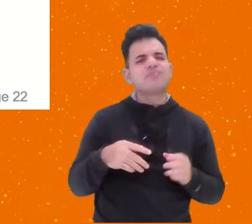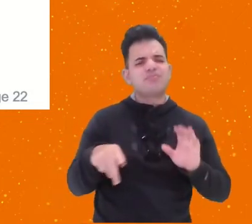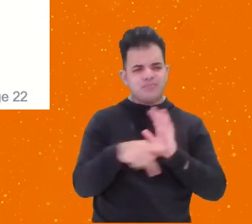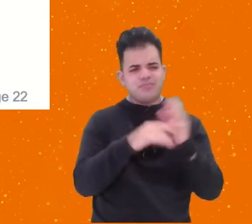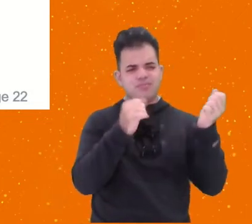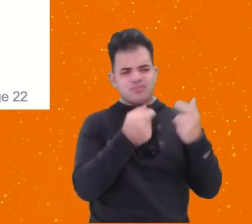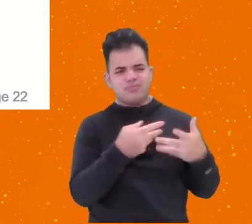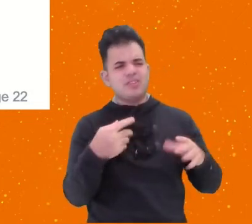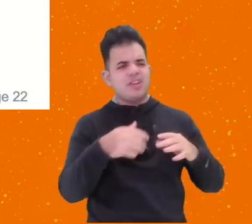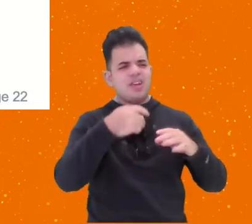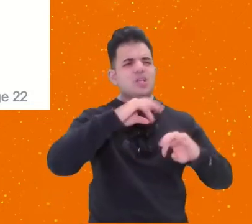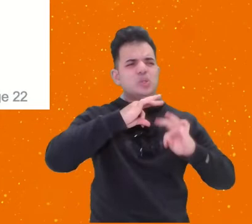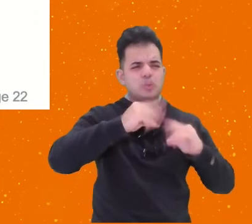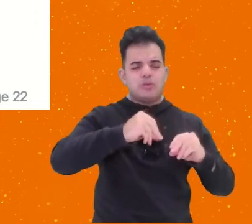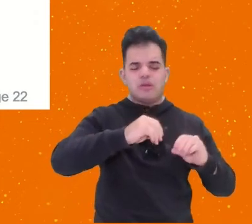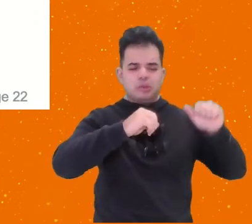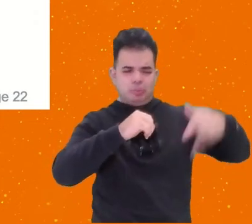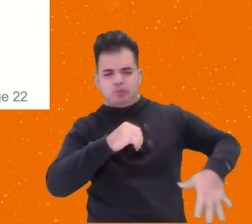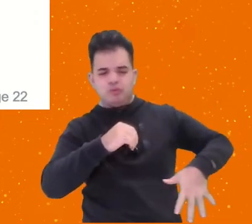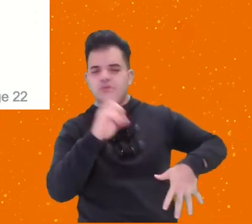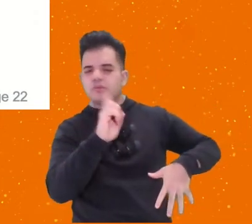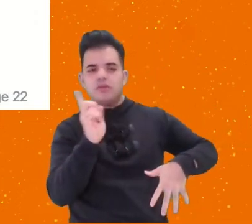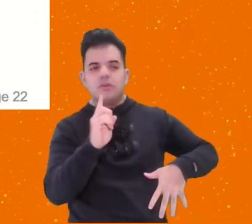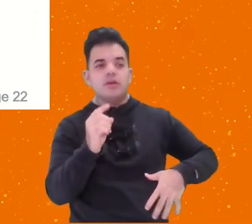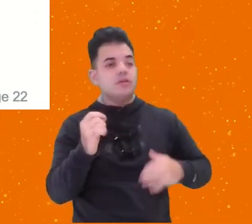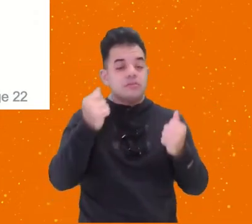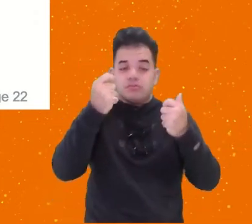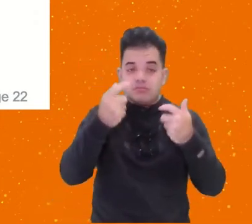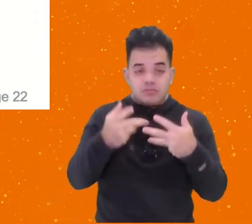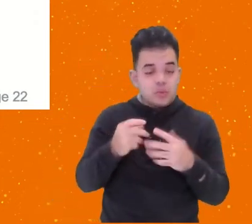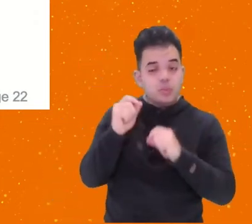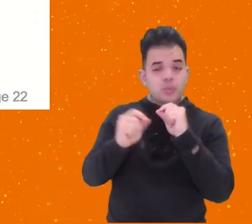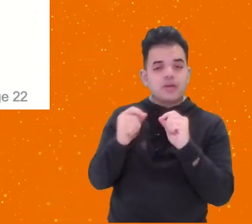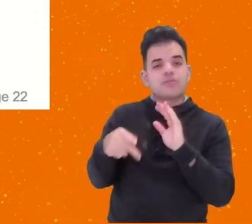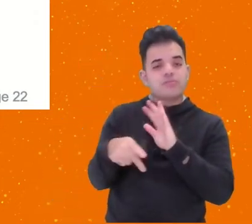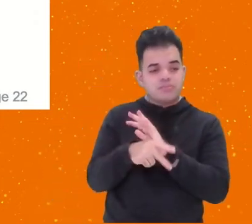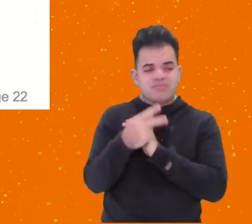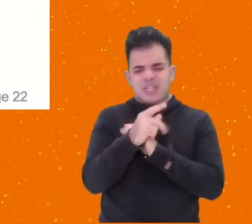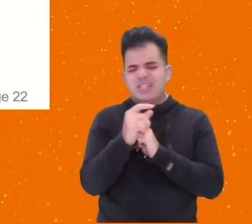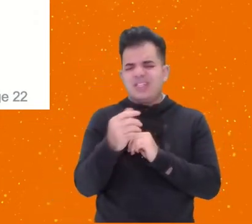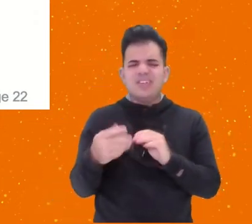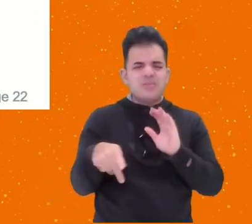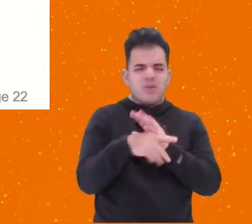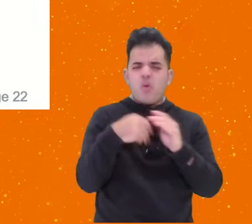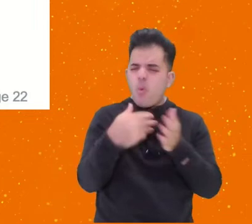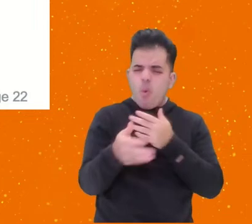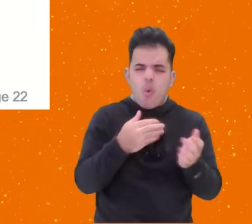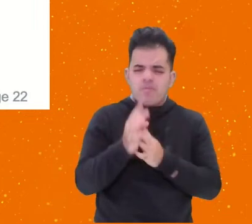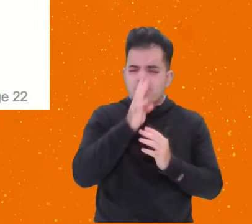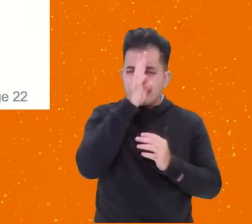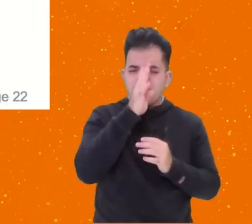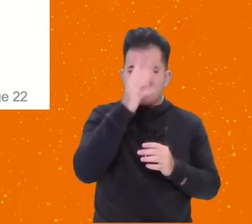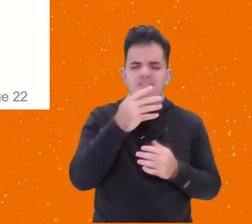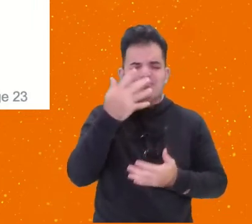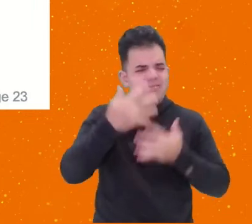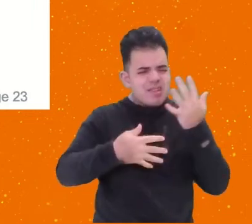não menosprezando, né? No modo bem pejorativo do Xing Ling, põe ali um filtro Xing Ling e estraga toda a